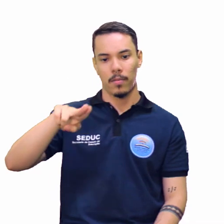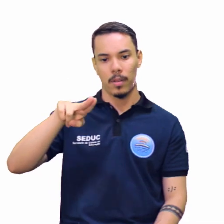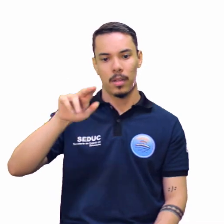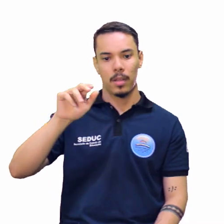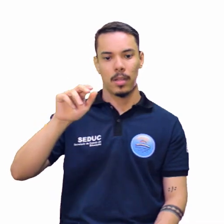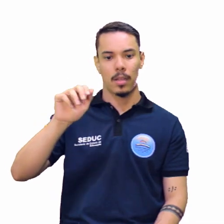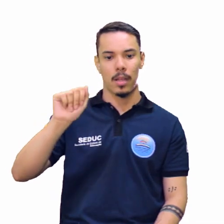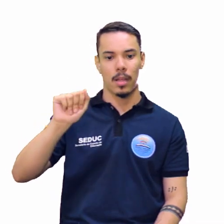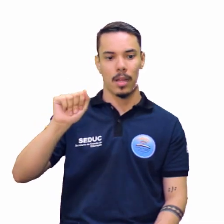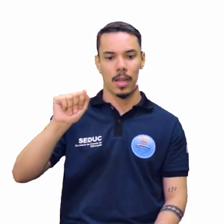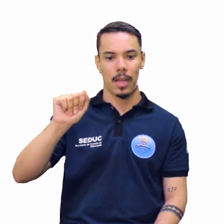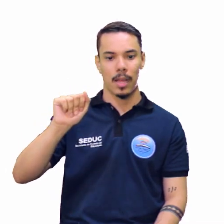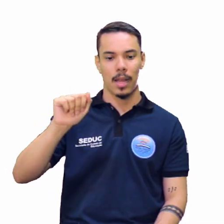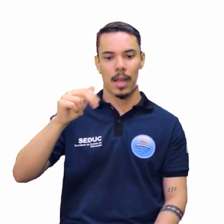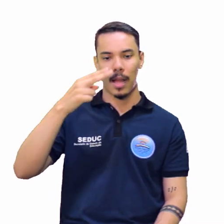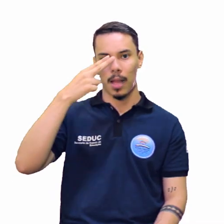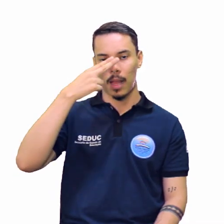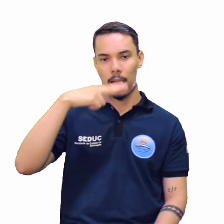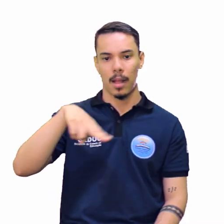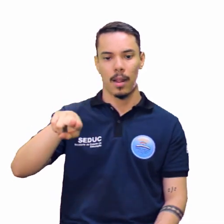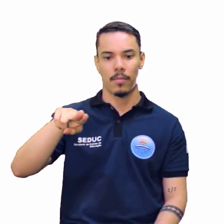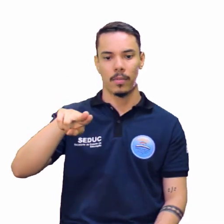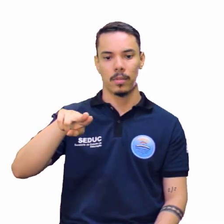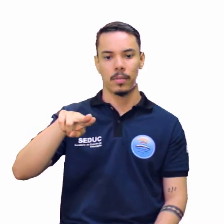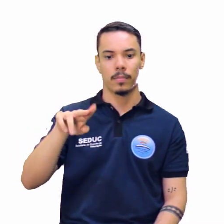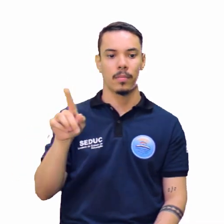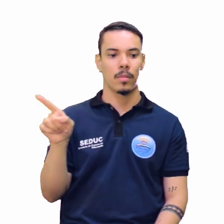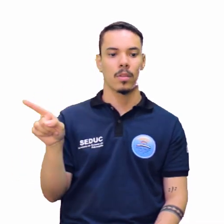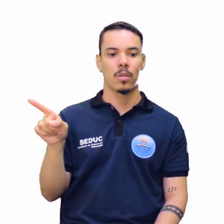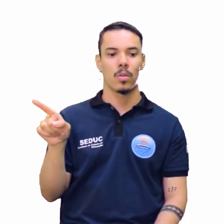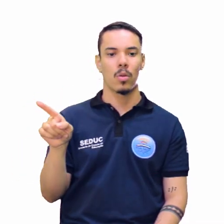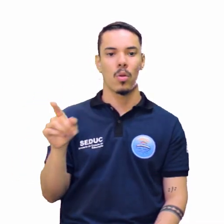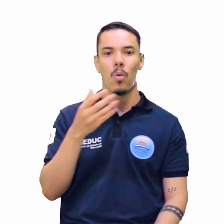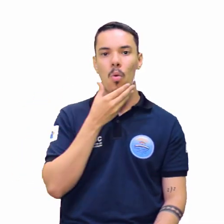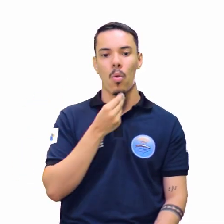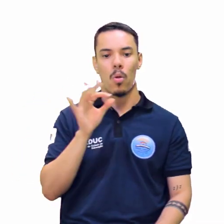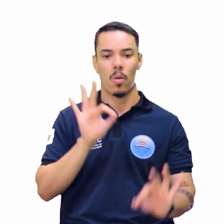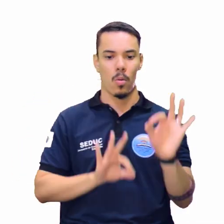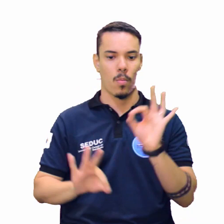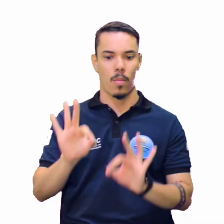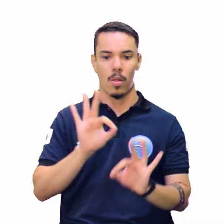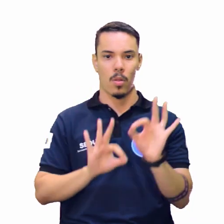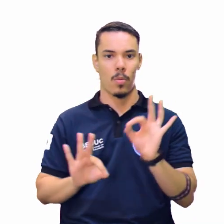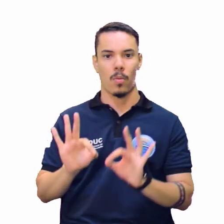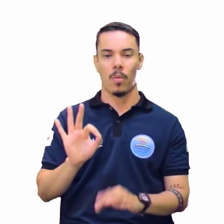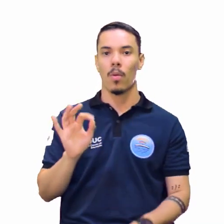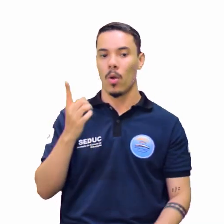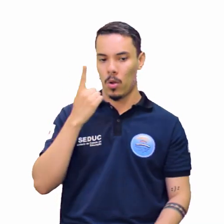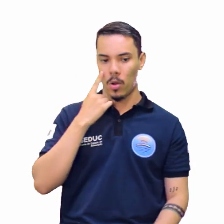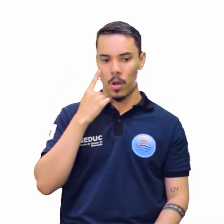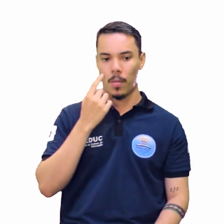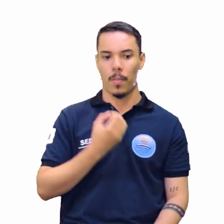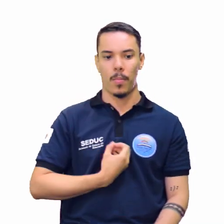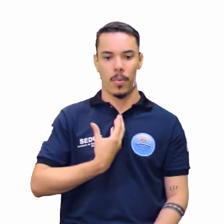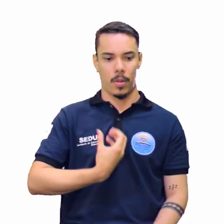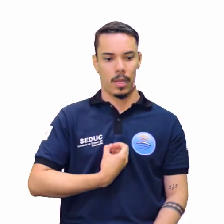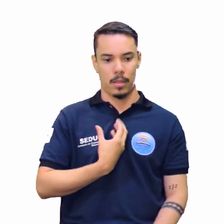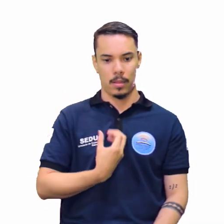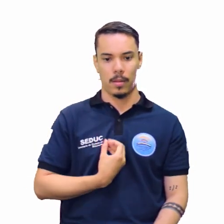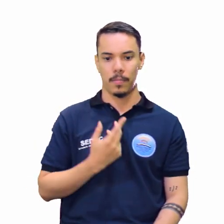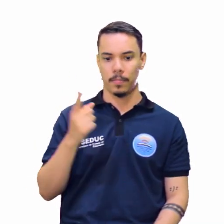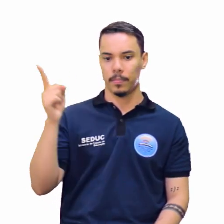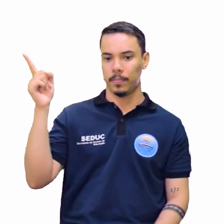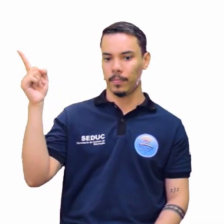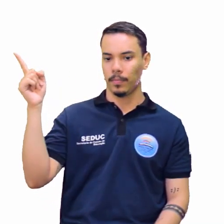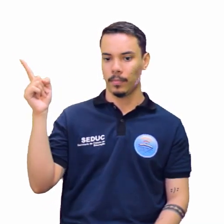a elefanta ou arrumador arrumadeira o poeta